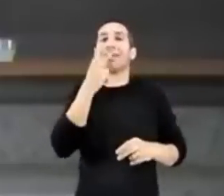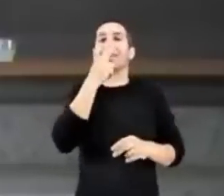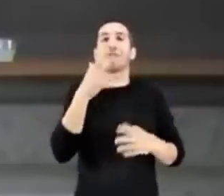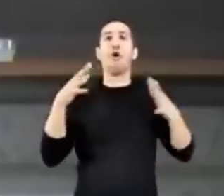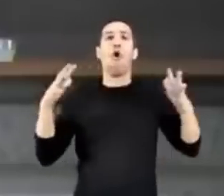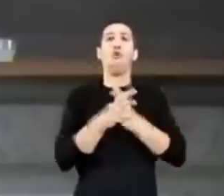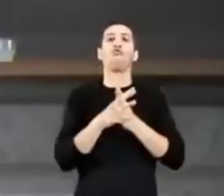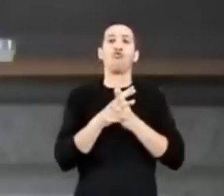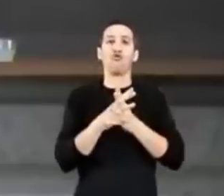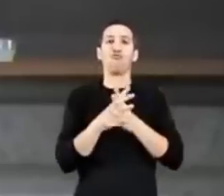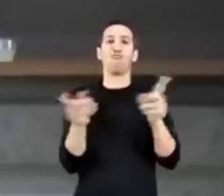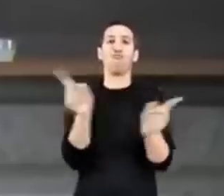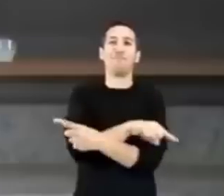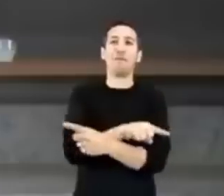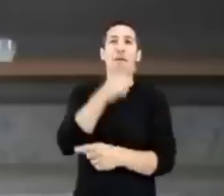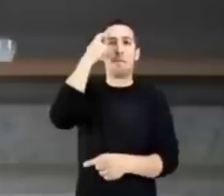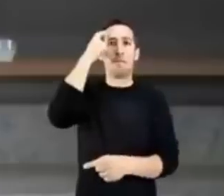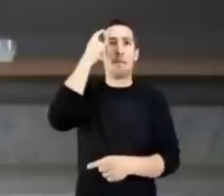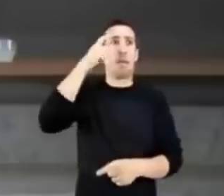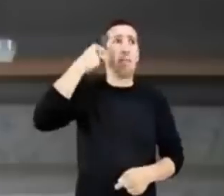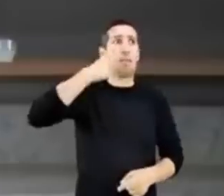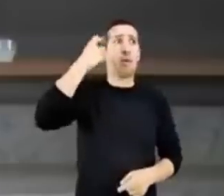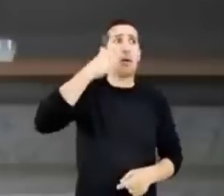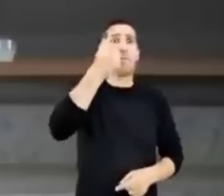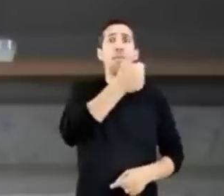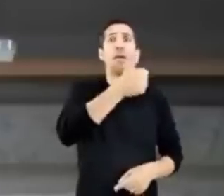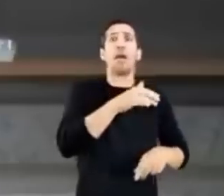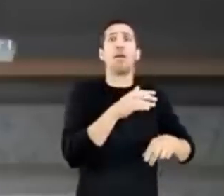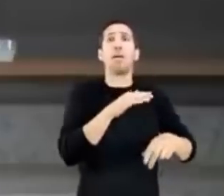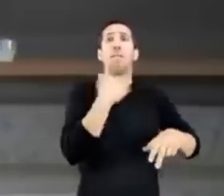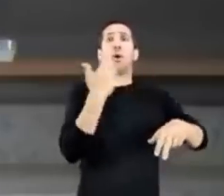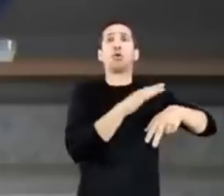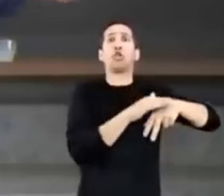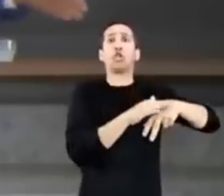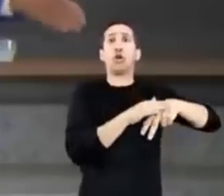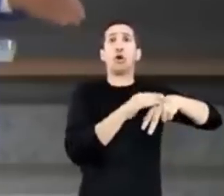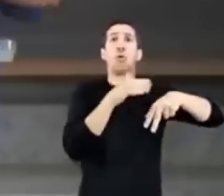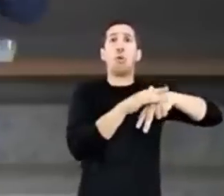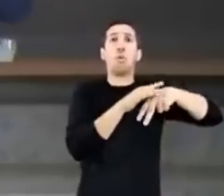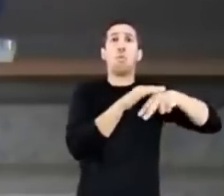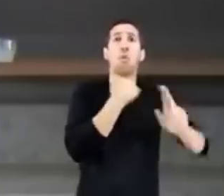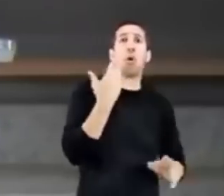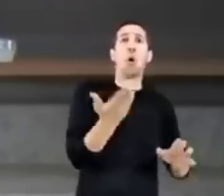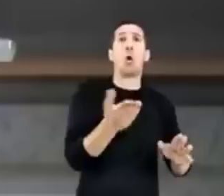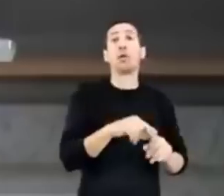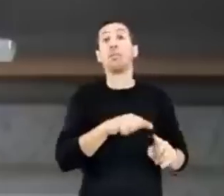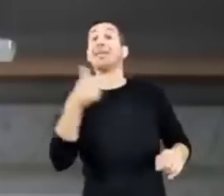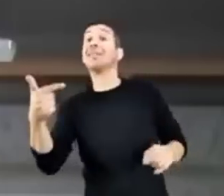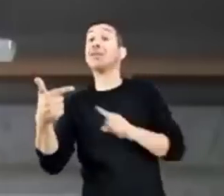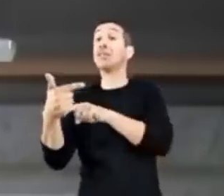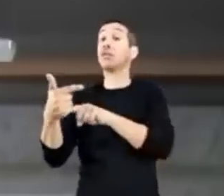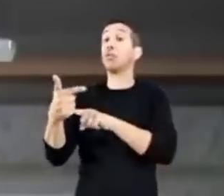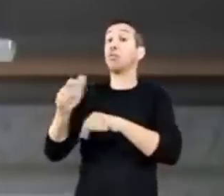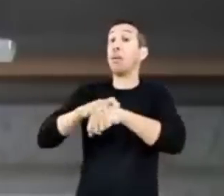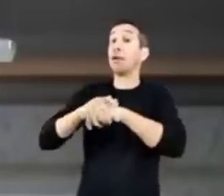está com a primeira morte a gente esquece da segunda a gente pensa na salvação dessa primeira mas não esquece da